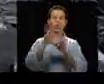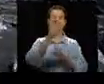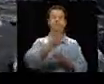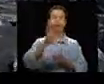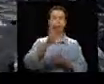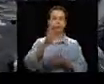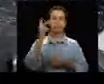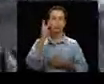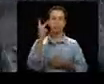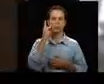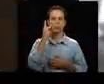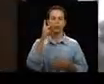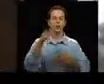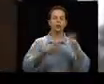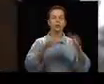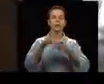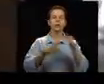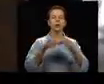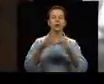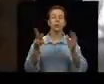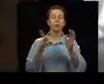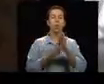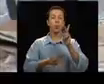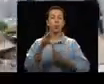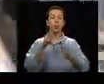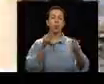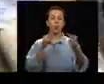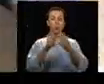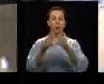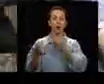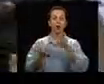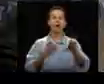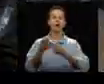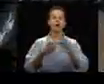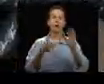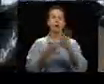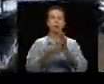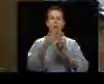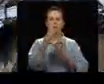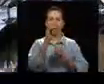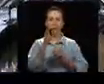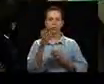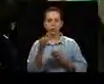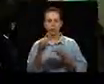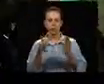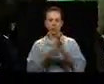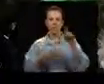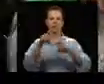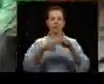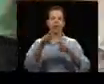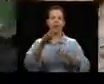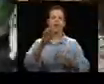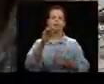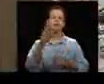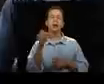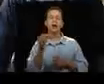Aqui dentro do estado de São Paulo, trabalhando com esse público de catadores de materiais